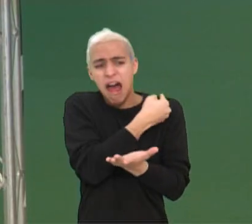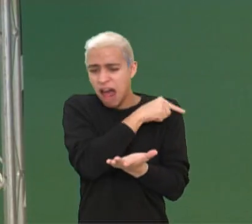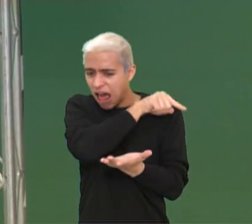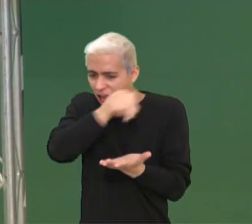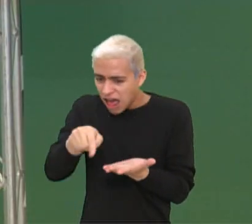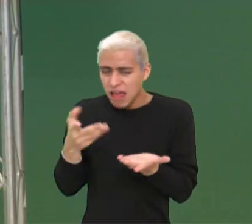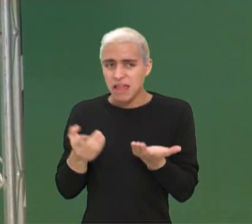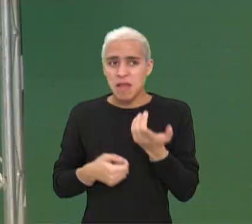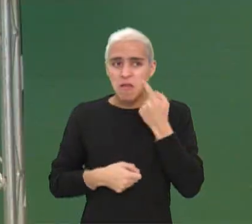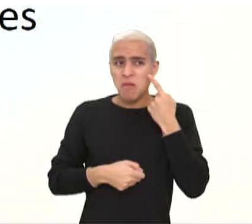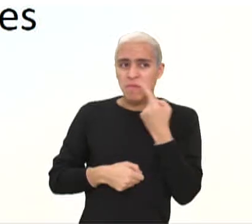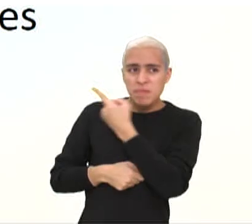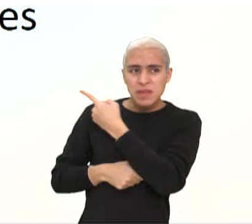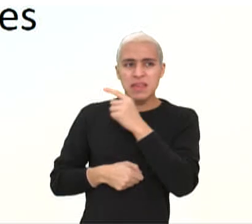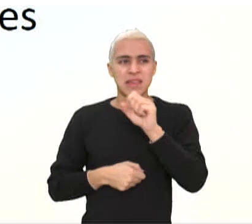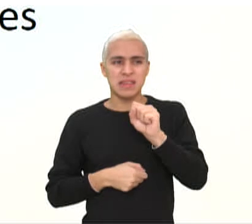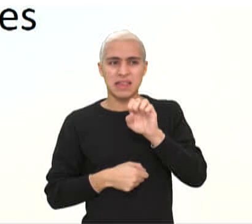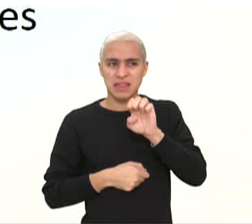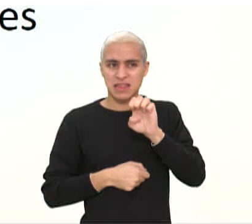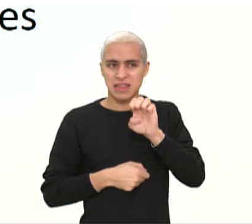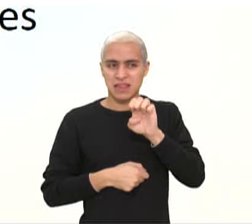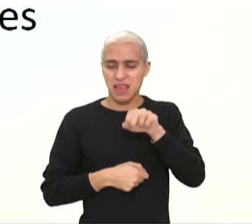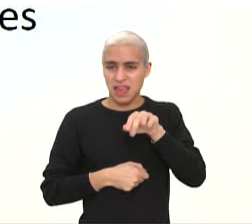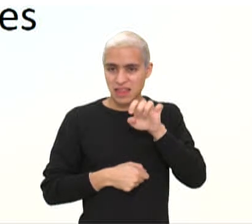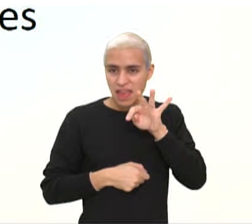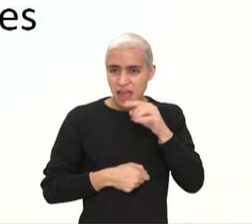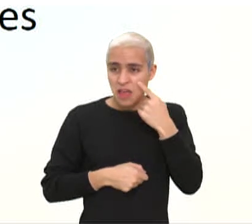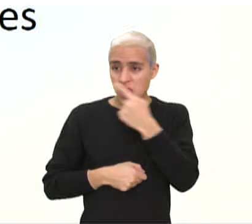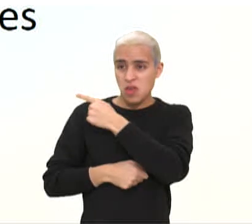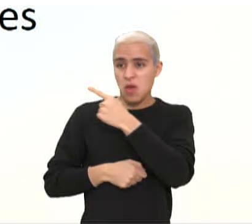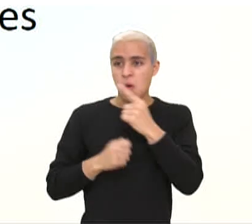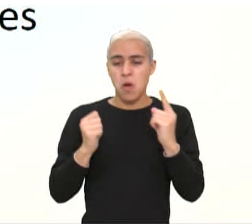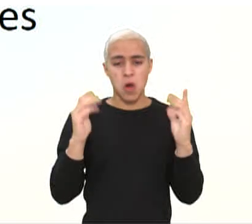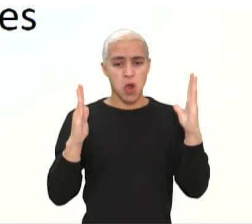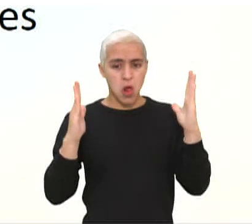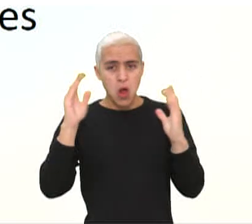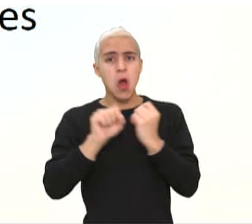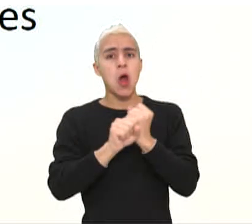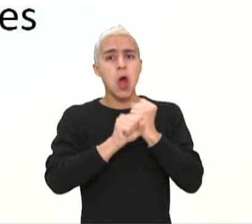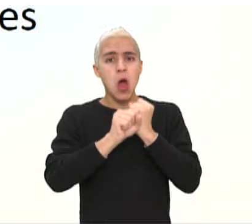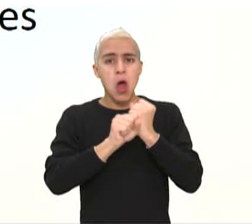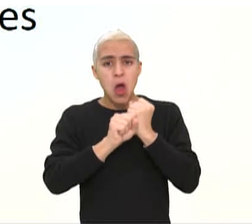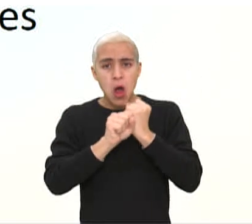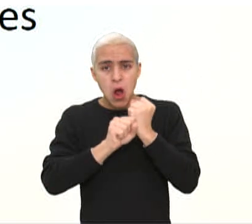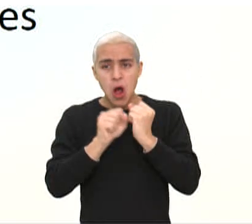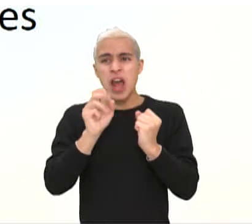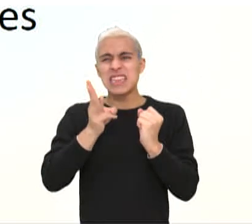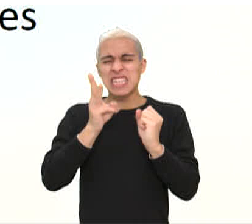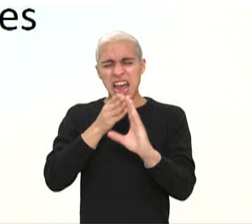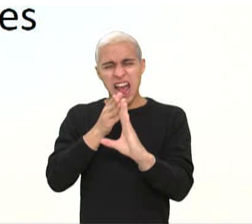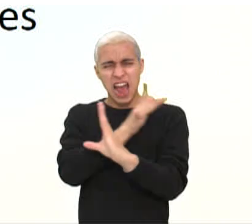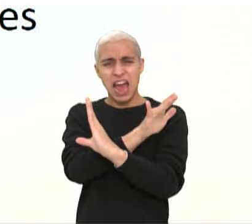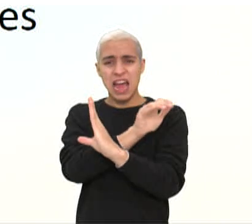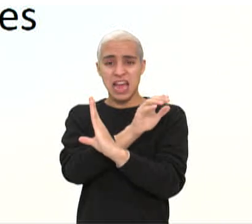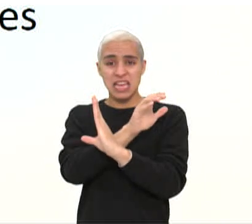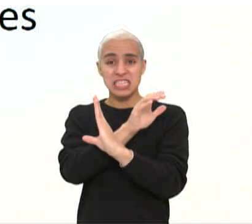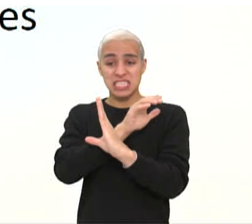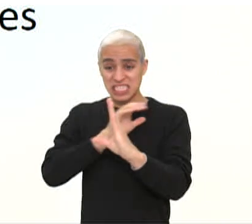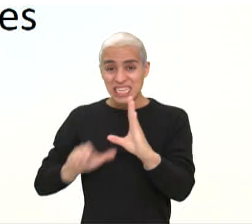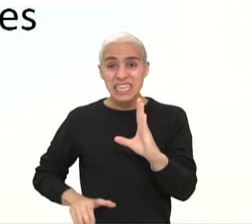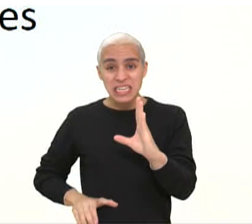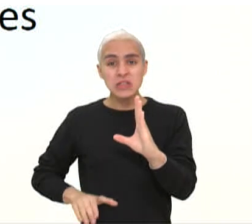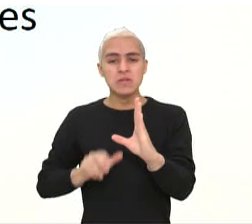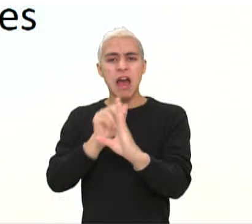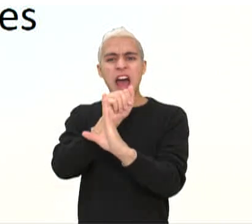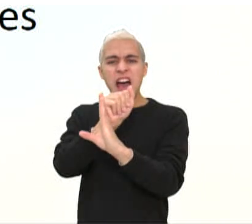por exemplo. Sené, 3.500 a 3.100 anos antes de Cristo, Possivelmente o jogo mais antigo que